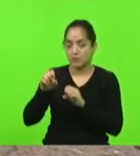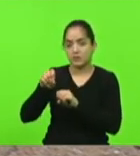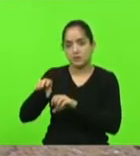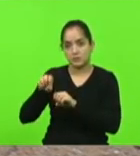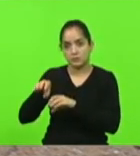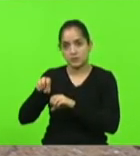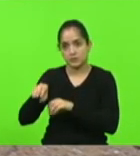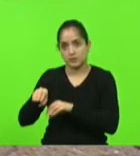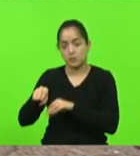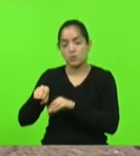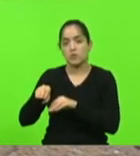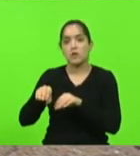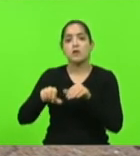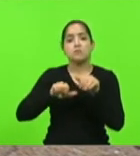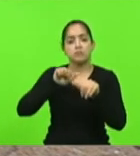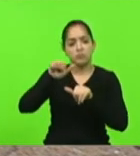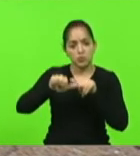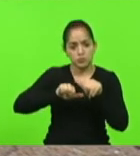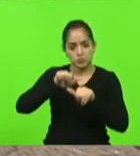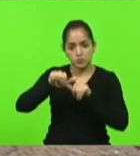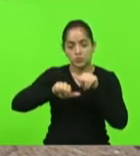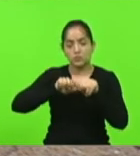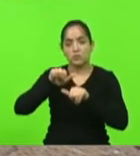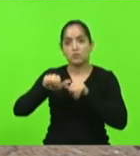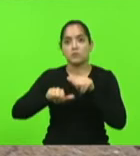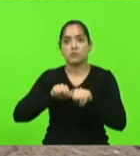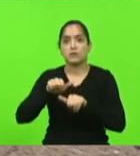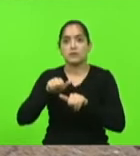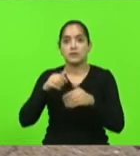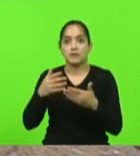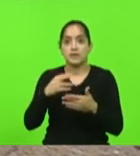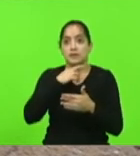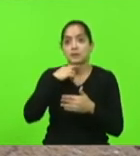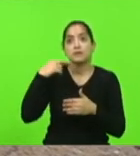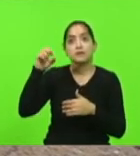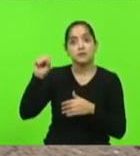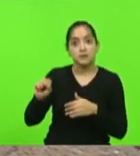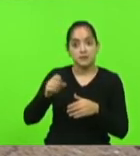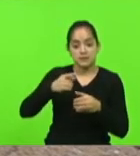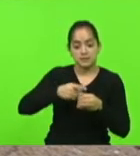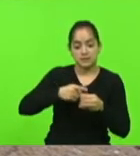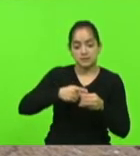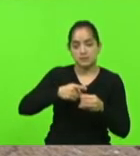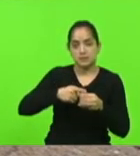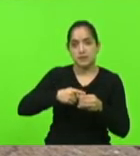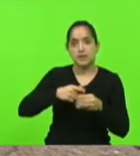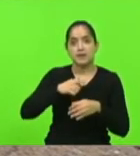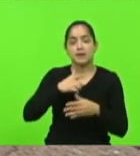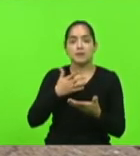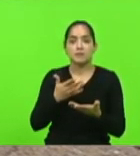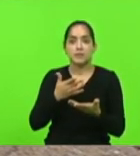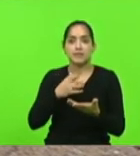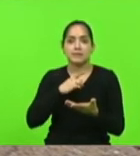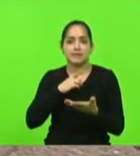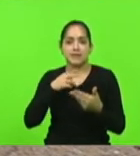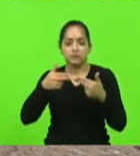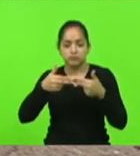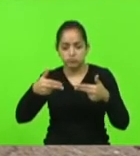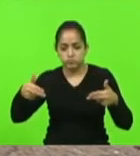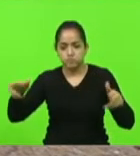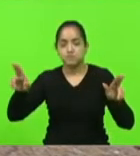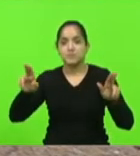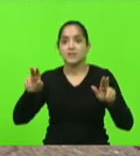tem mudado muito. Só na região de Jaraguá, né, nós temos inauguração de